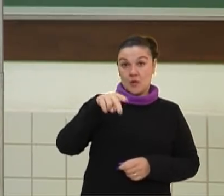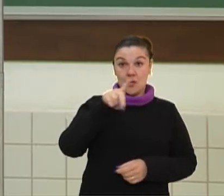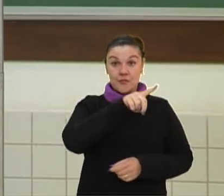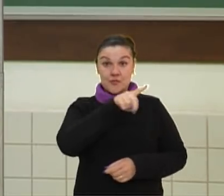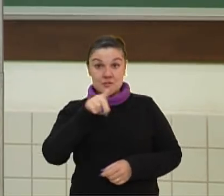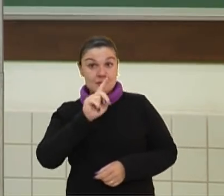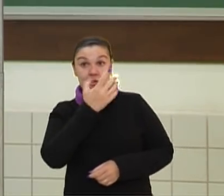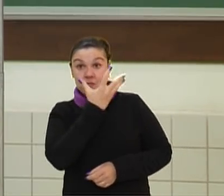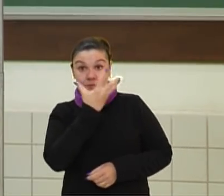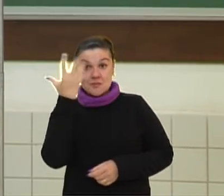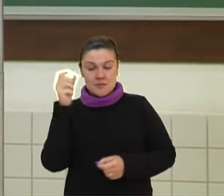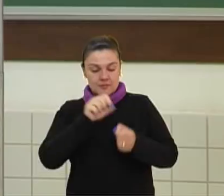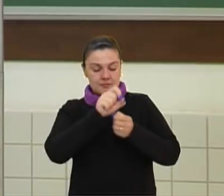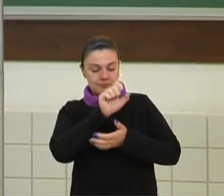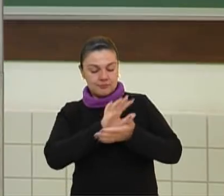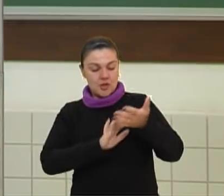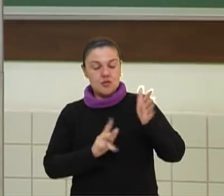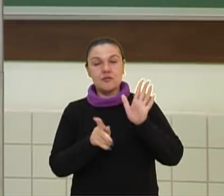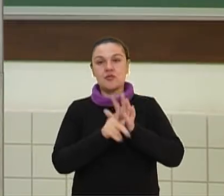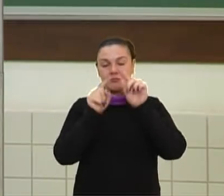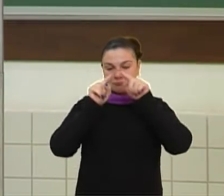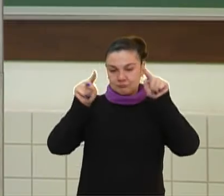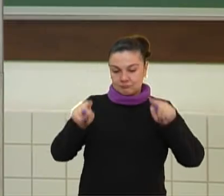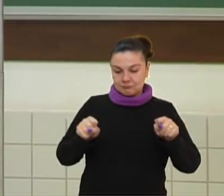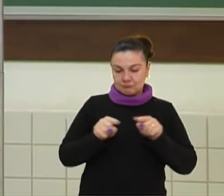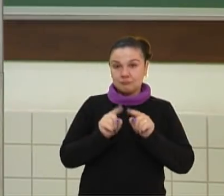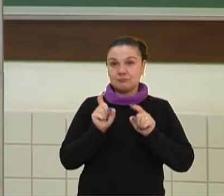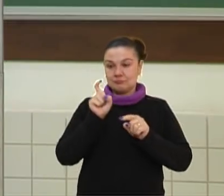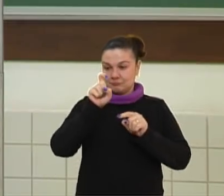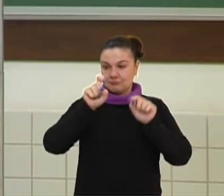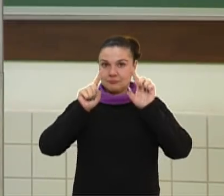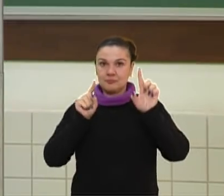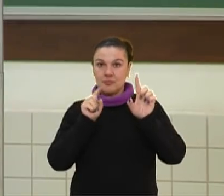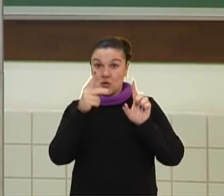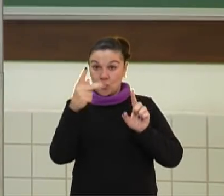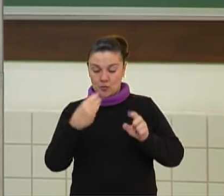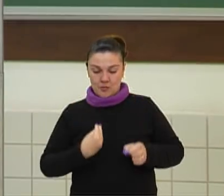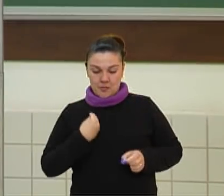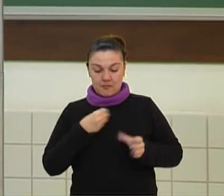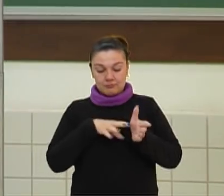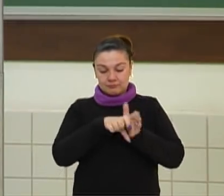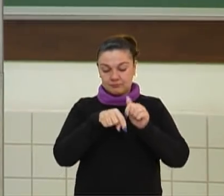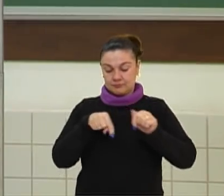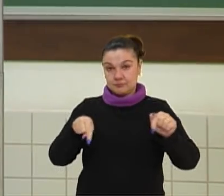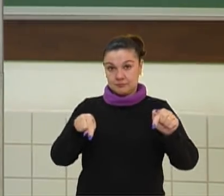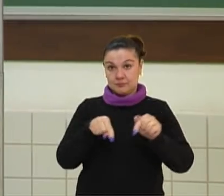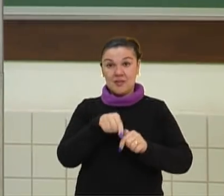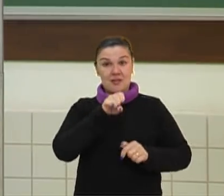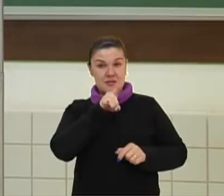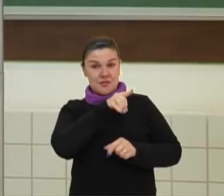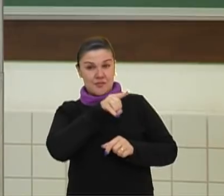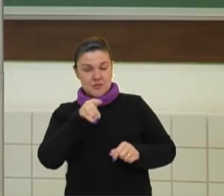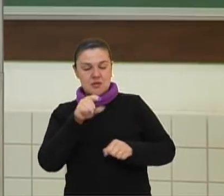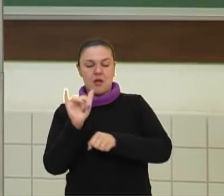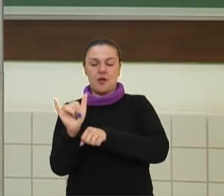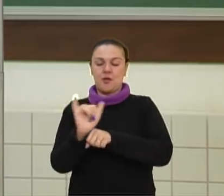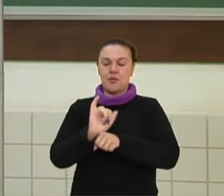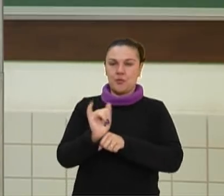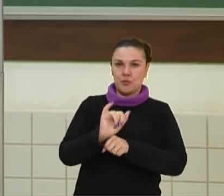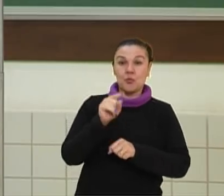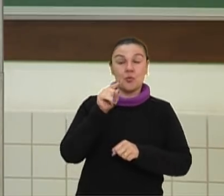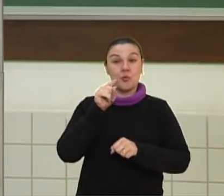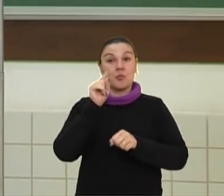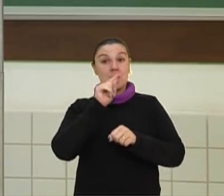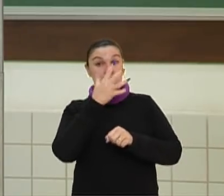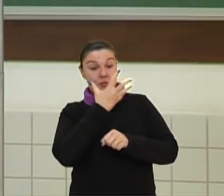de fazer as suas tarefas, que isso já garante a sua frequência. E quem está nos vendo ali pelo YouTube, não esqueça